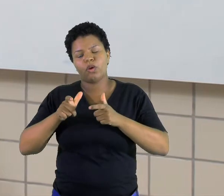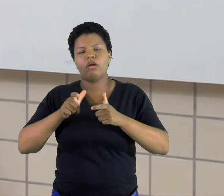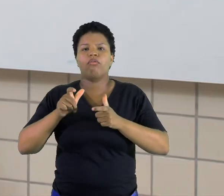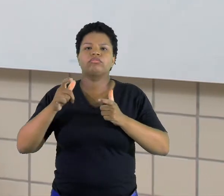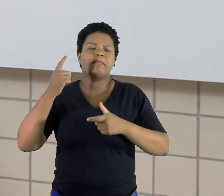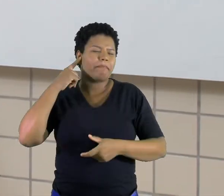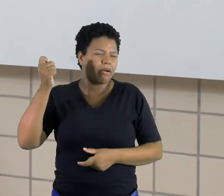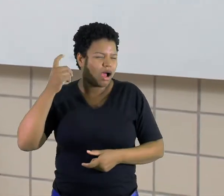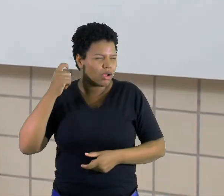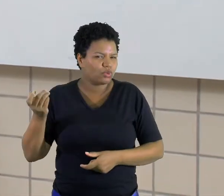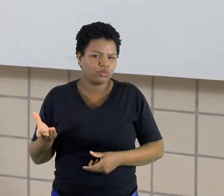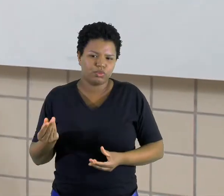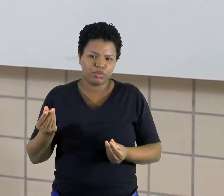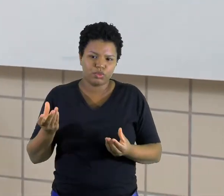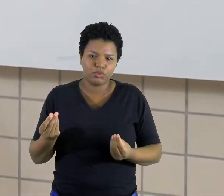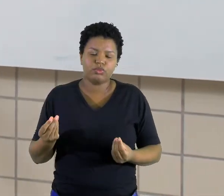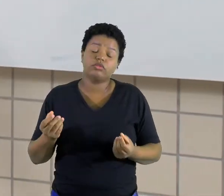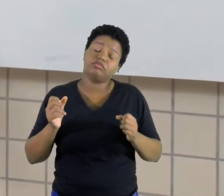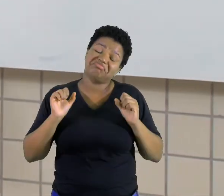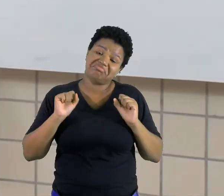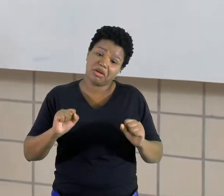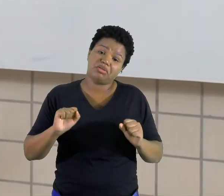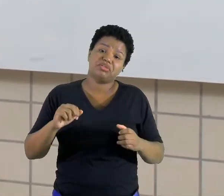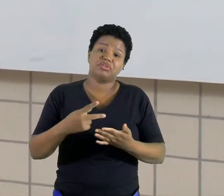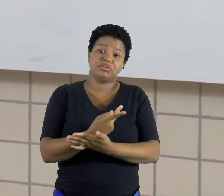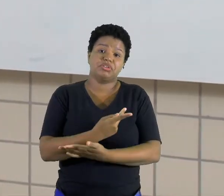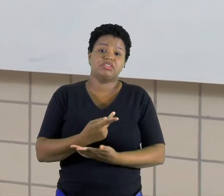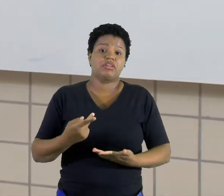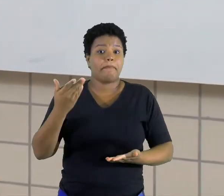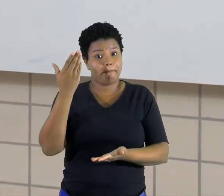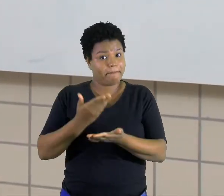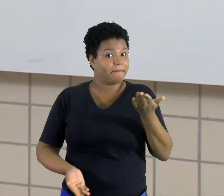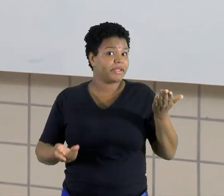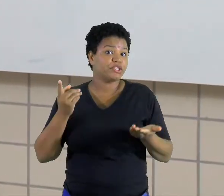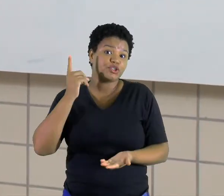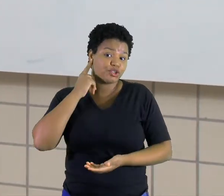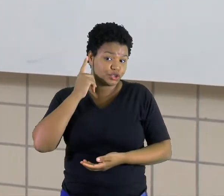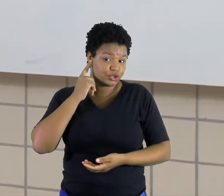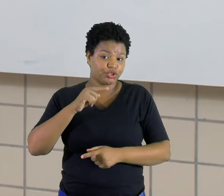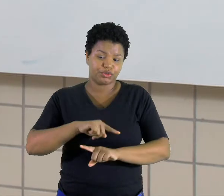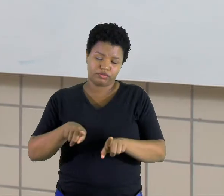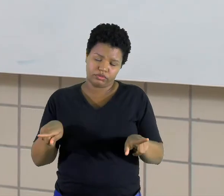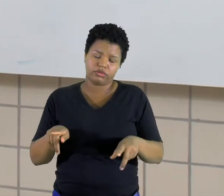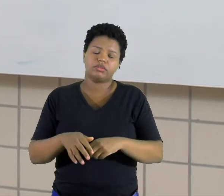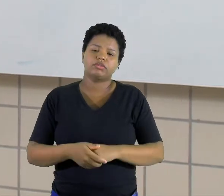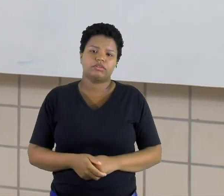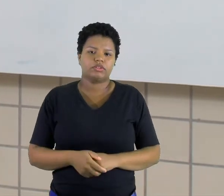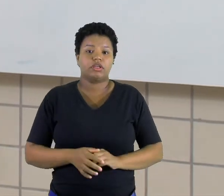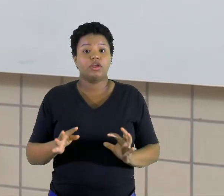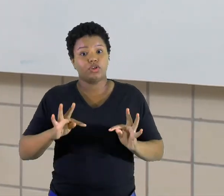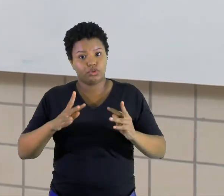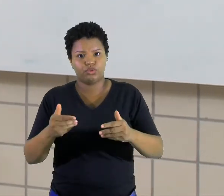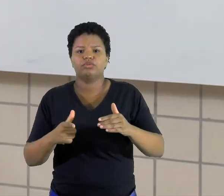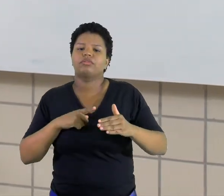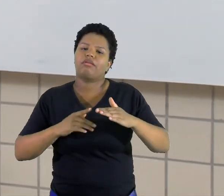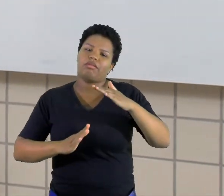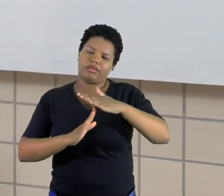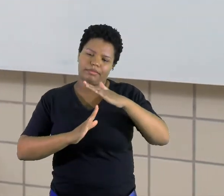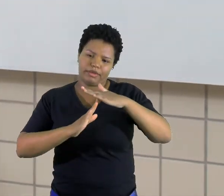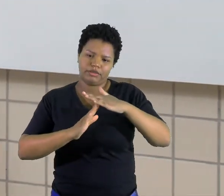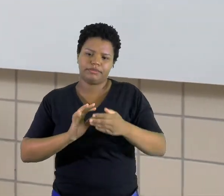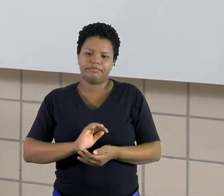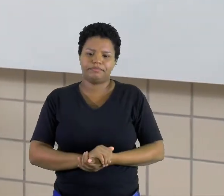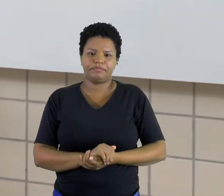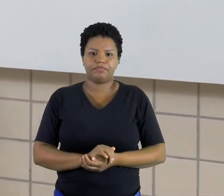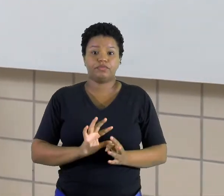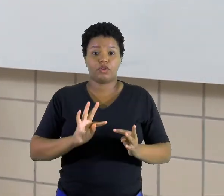barulho, muito movimentado, que isso pode levar até a perda auditiva de vocês. Então, tudo tem que ser no limite, certo? Tudo aquilo que é